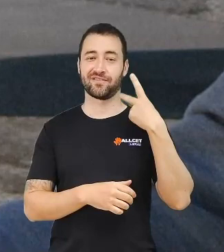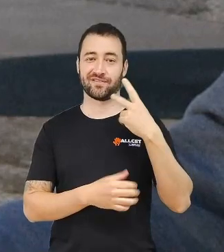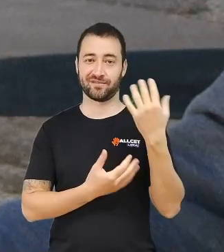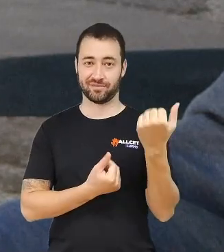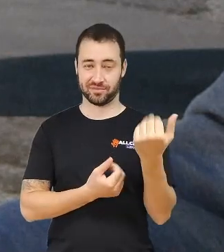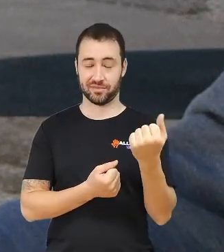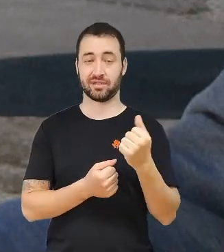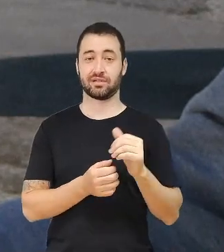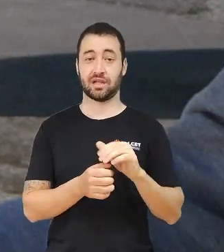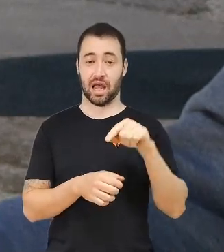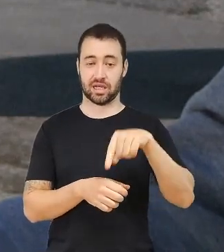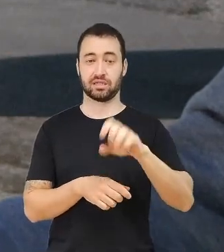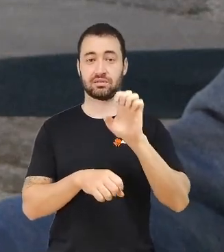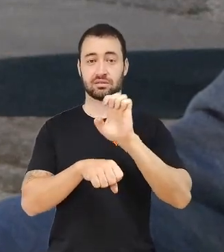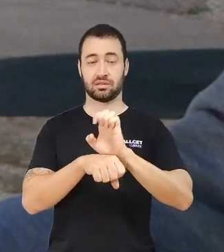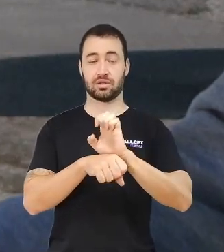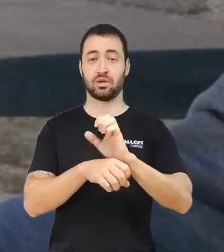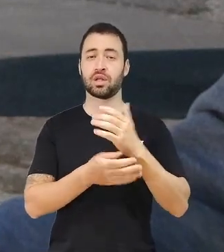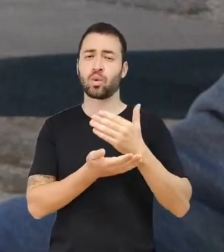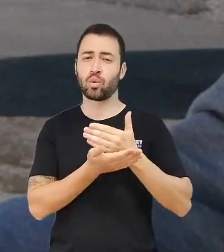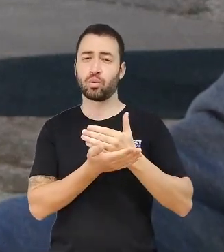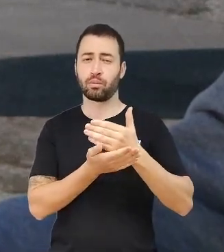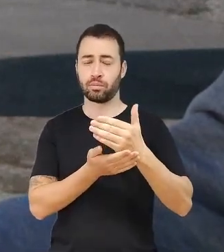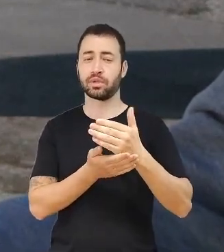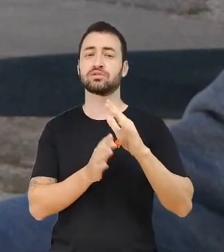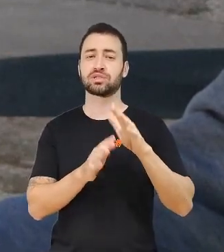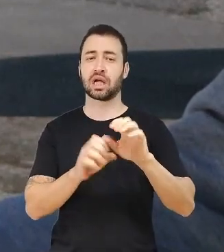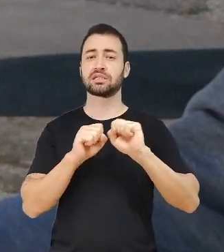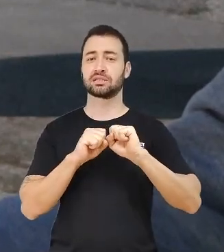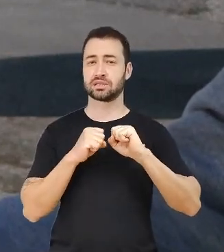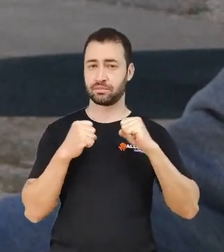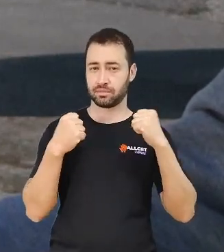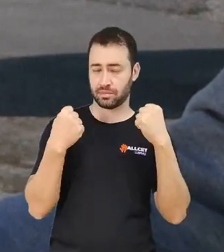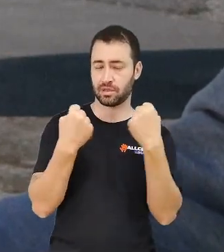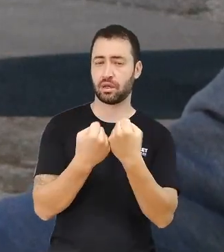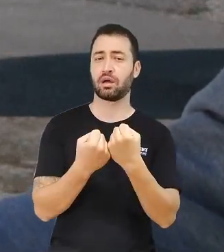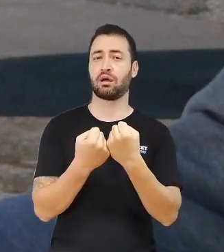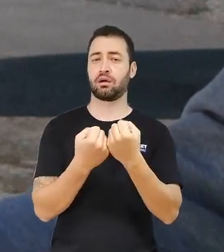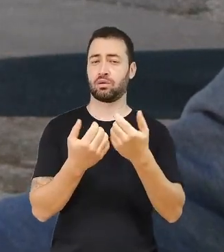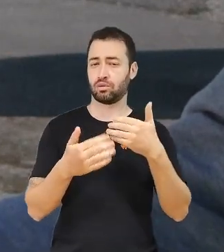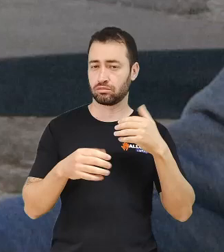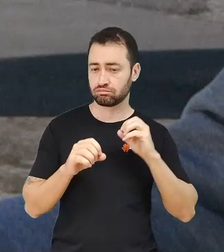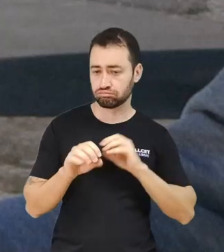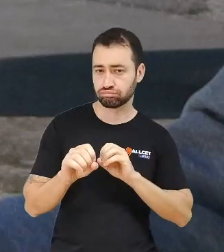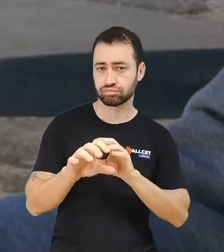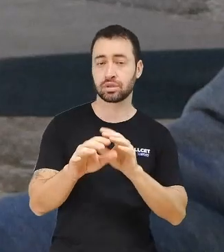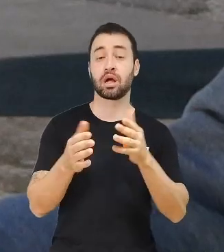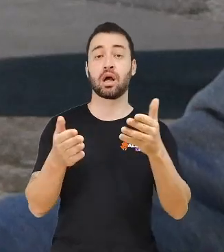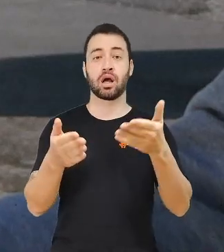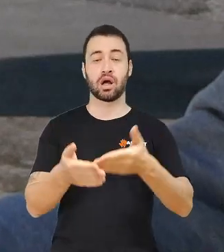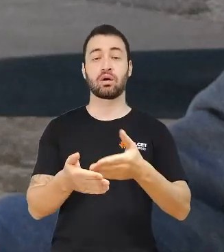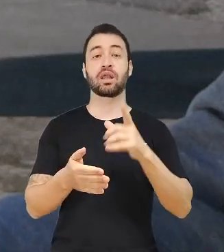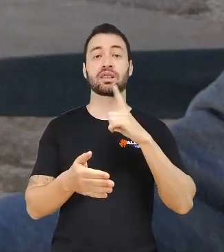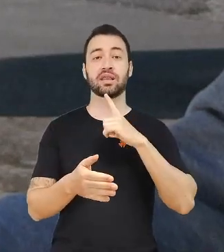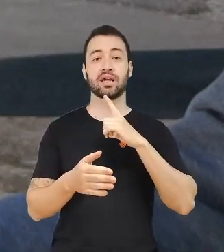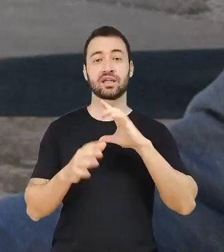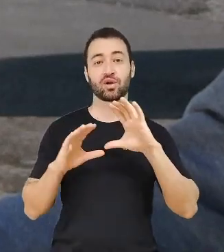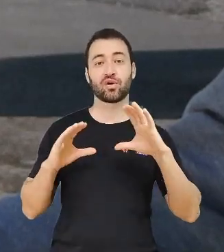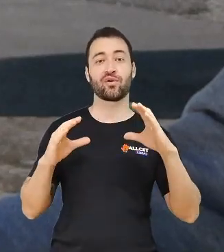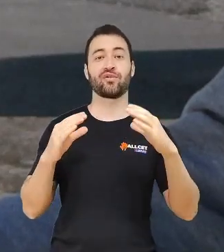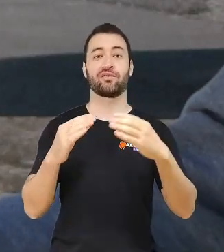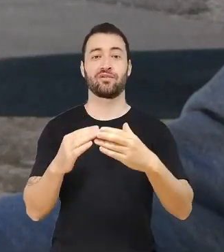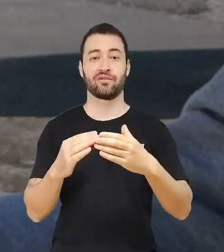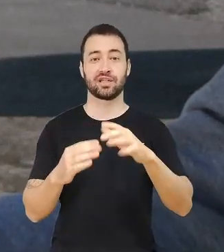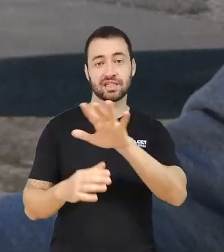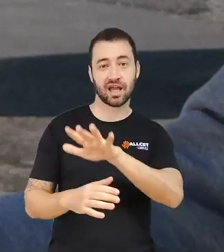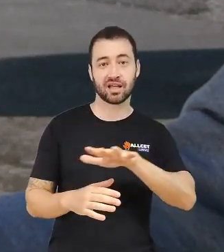dos vereadores Mirins do nosso Estado então nós já tivemos um primeiro momento no início do ano com semin de iniciação do vereador Mirim e agora